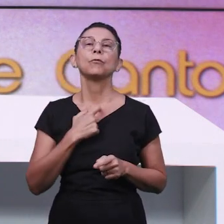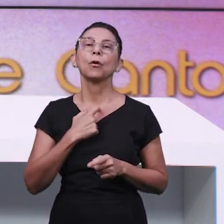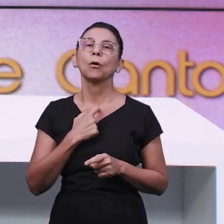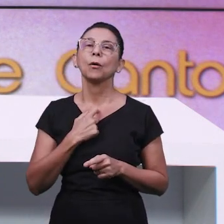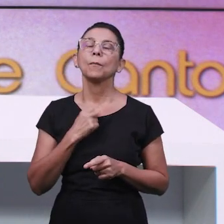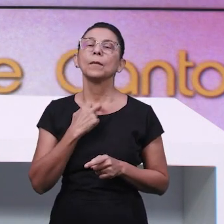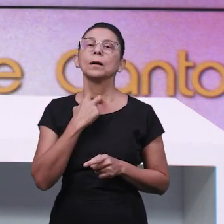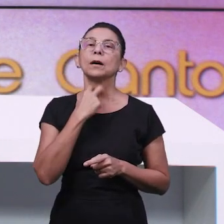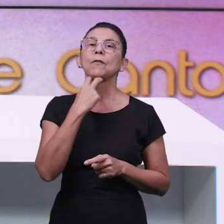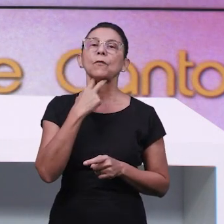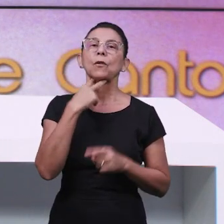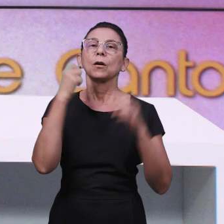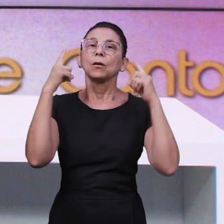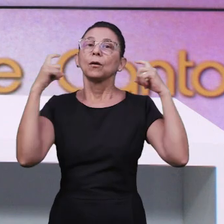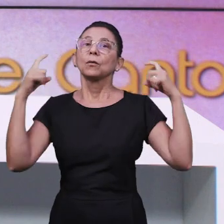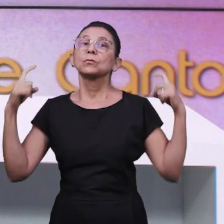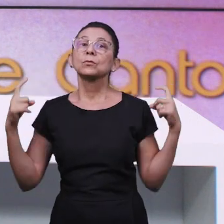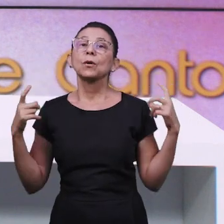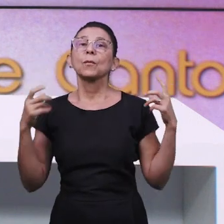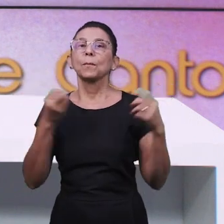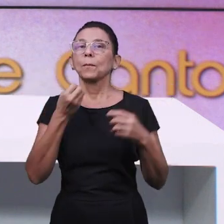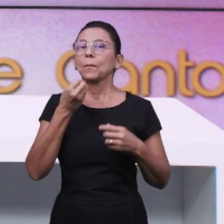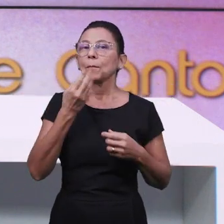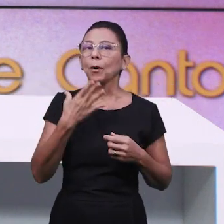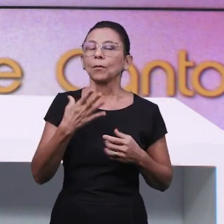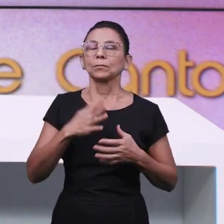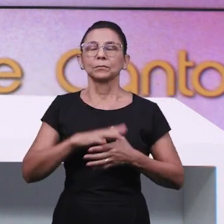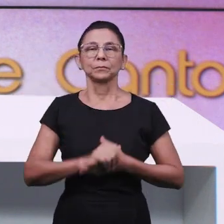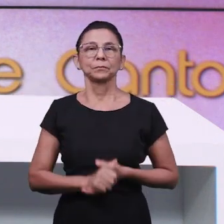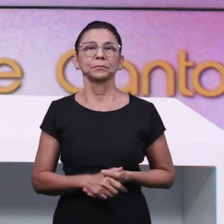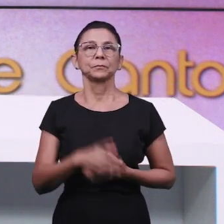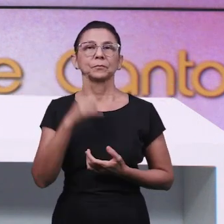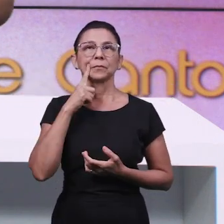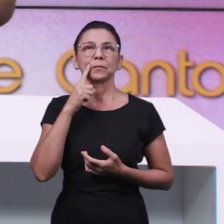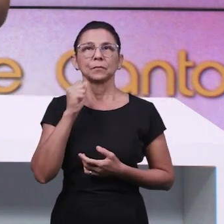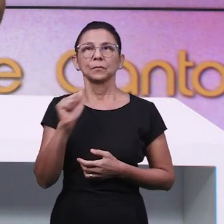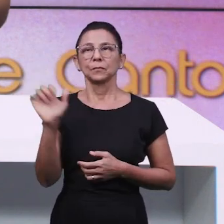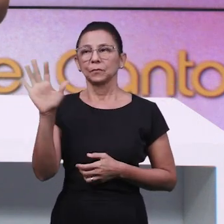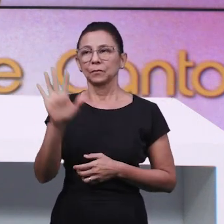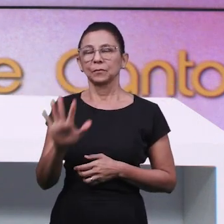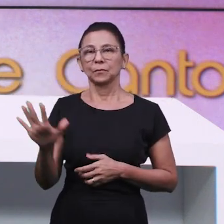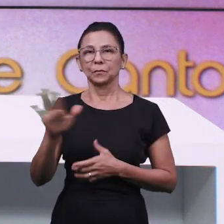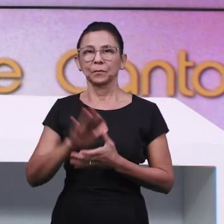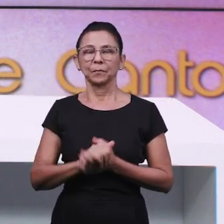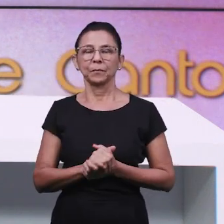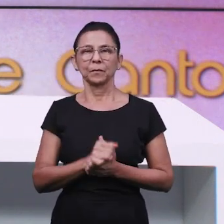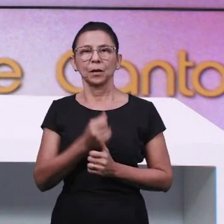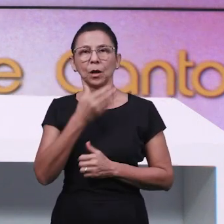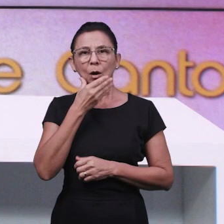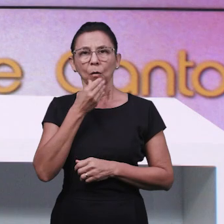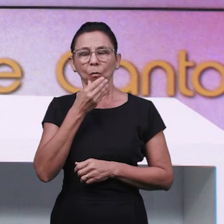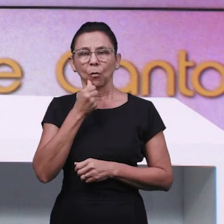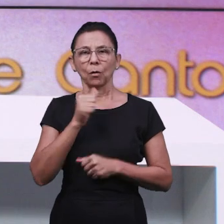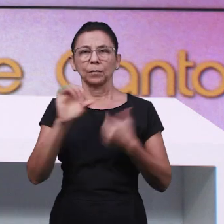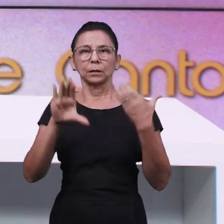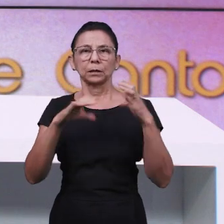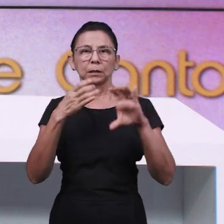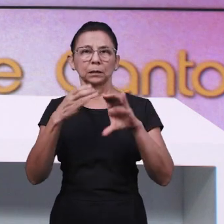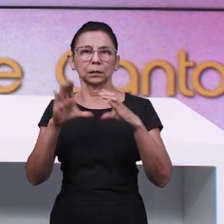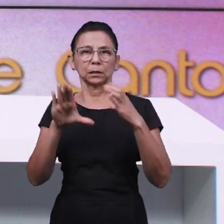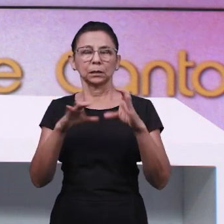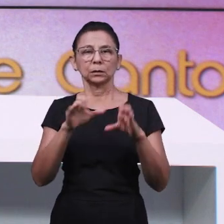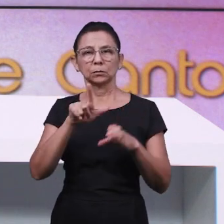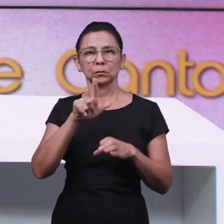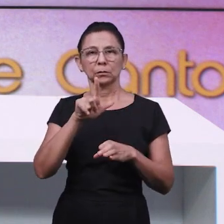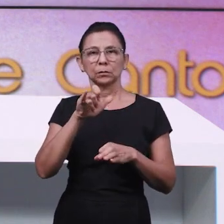para que o som da voz seja emitido. O vídeo que nós vamos ver é de um cantor lírico, um cantor